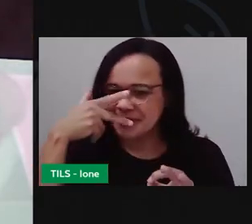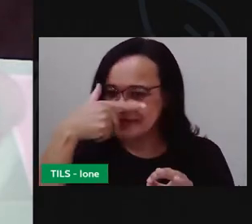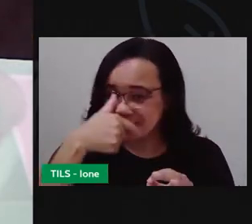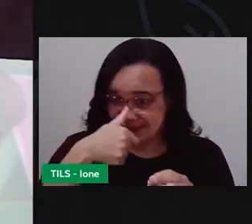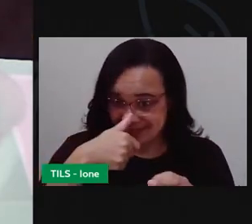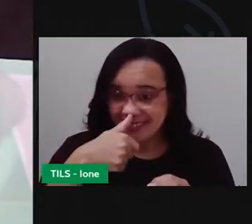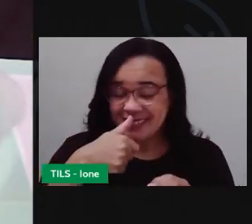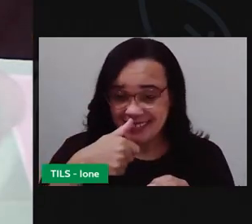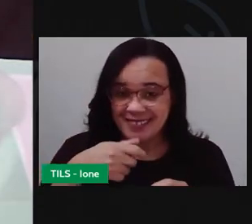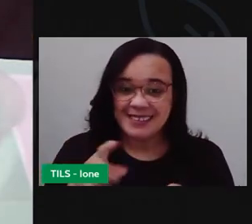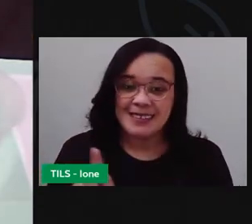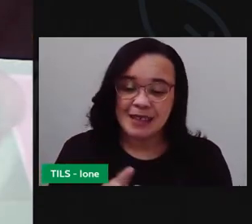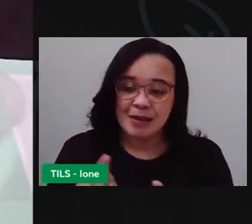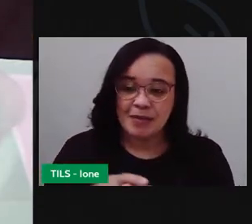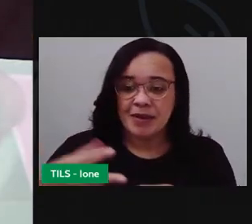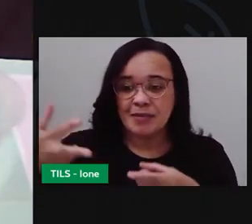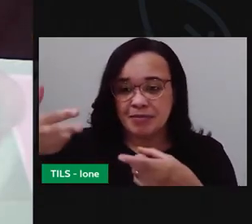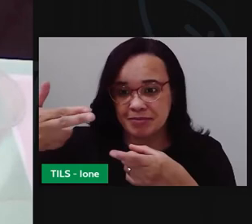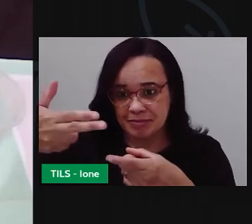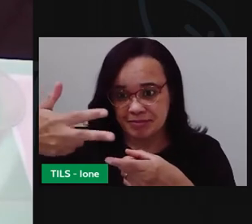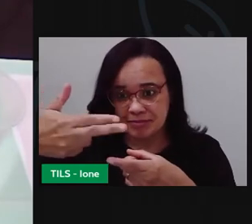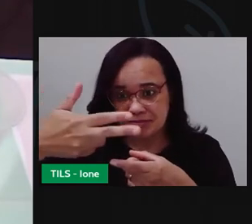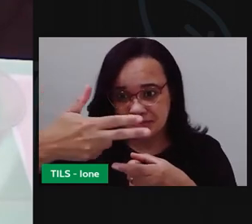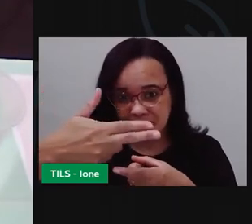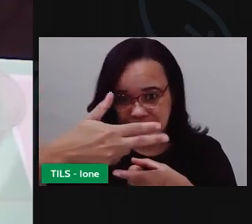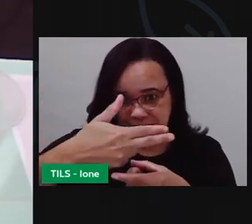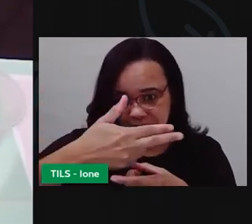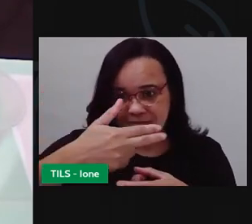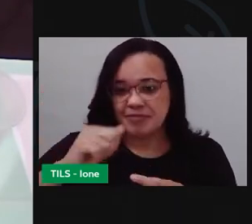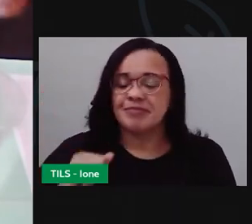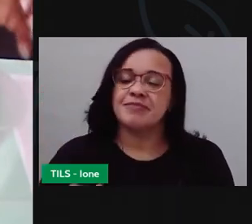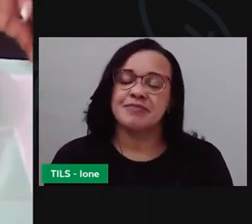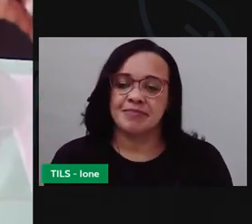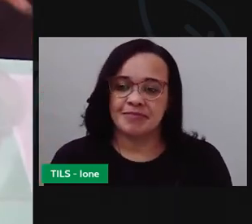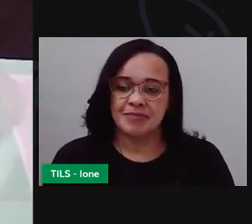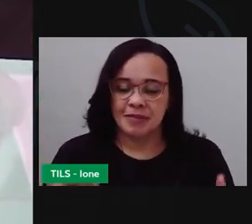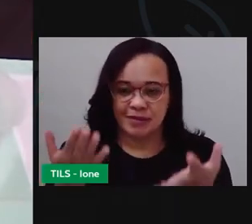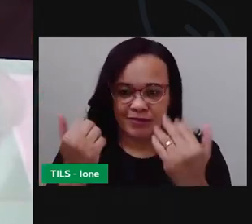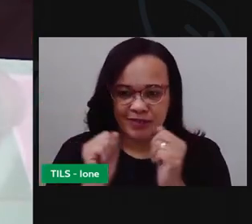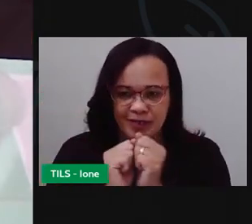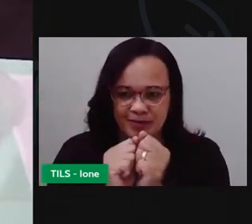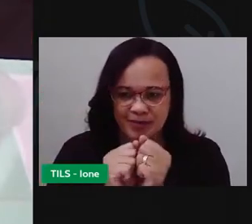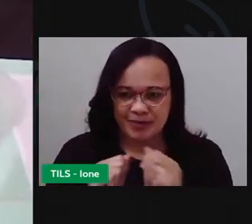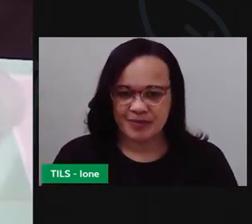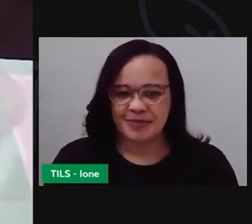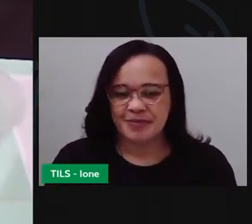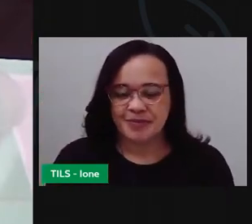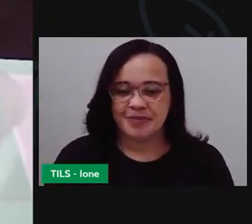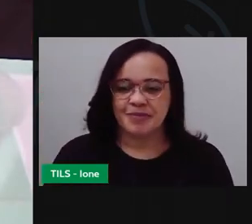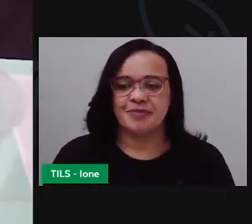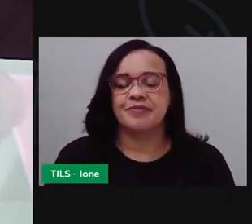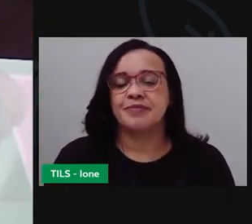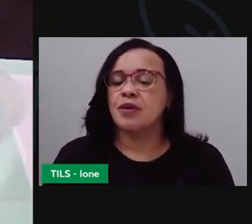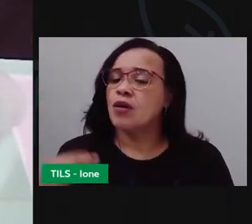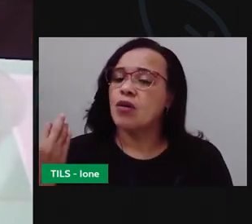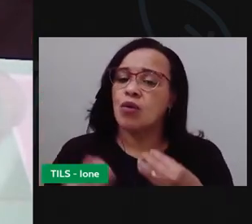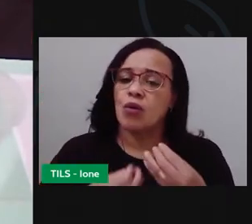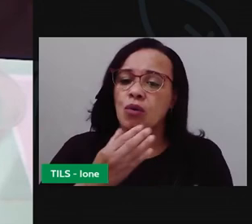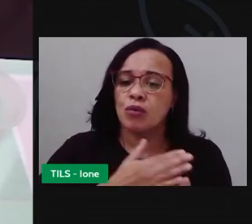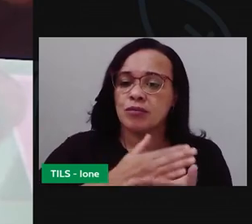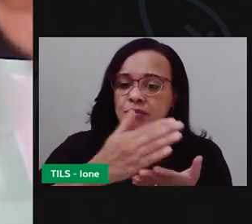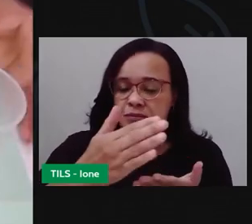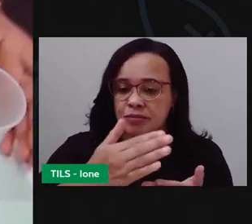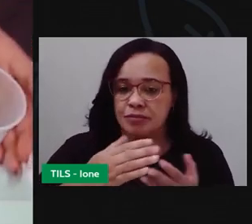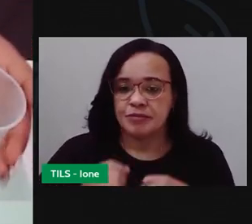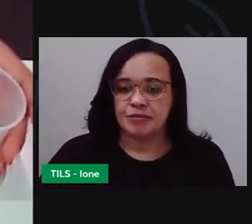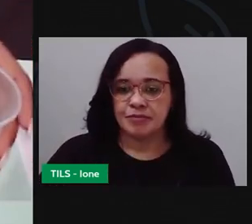Também vamos precisar de uma tesoura. Então vamos lá. Primeiro passo